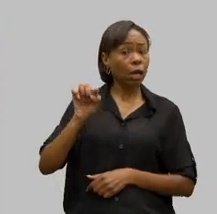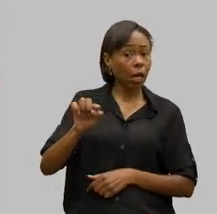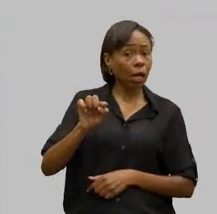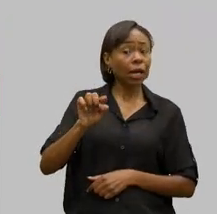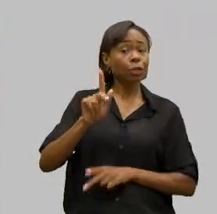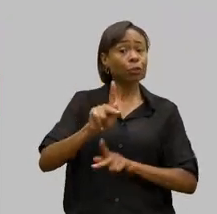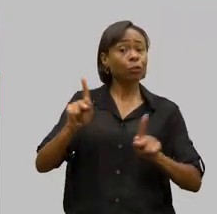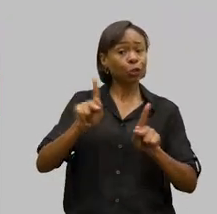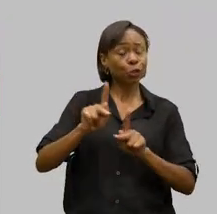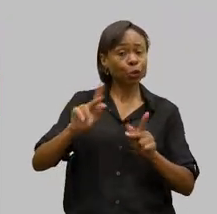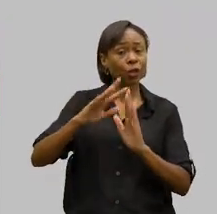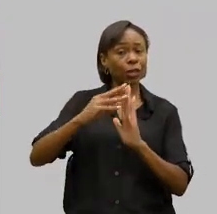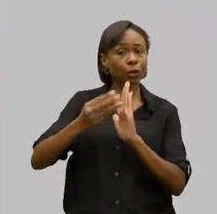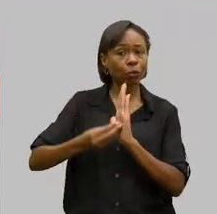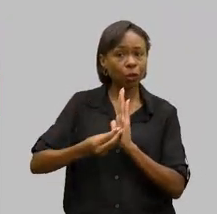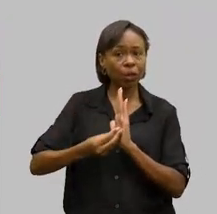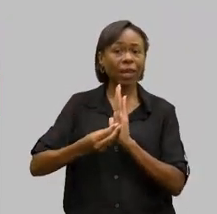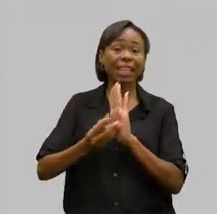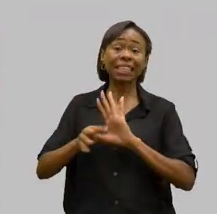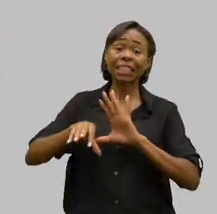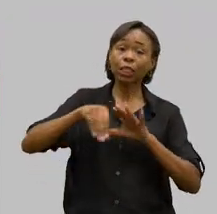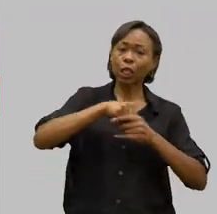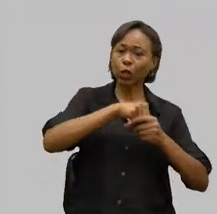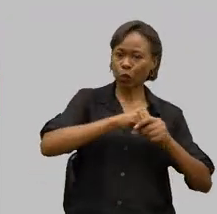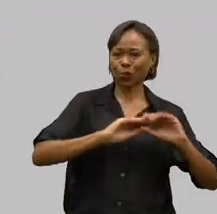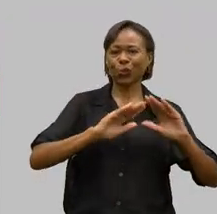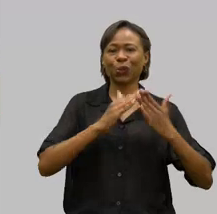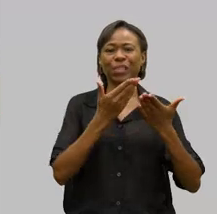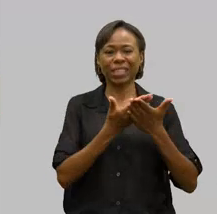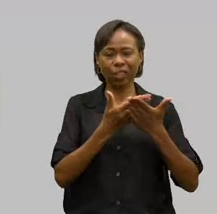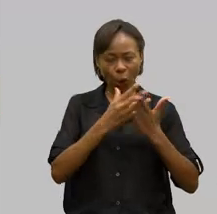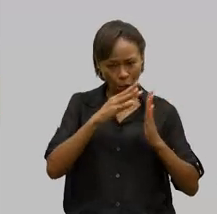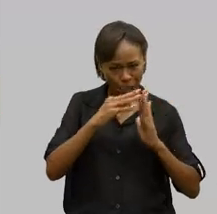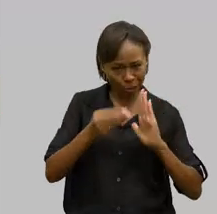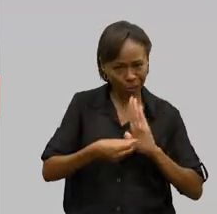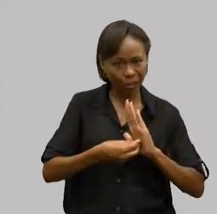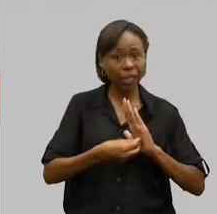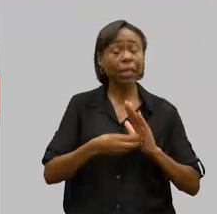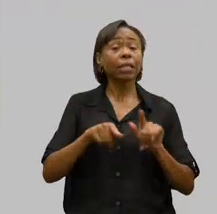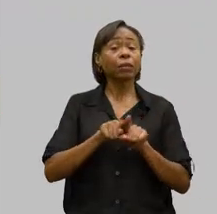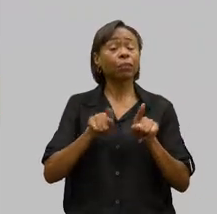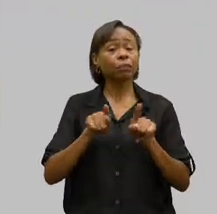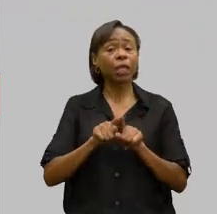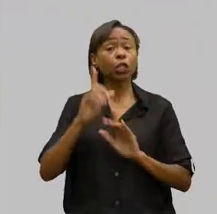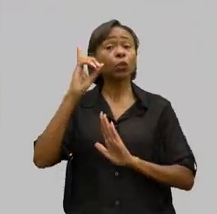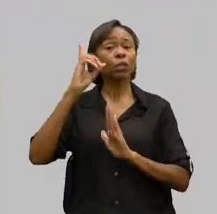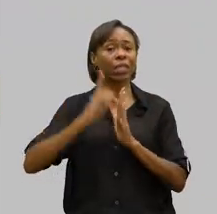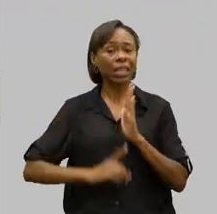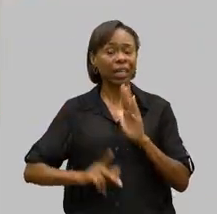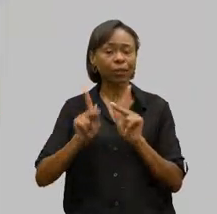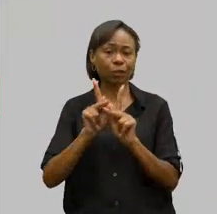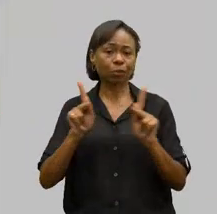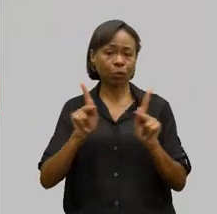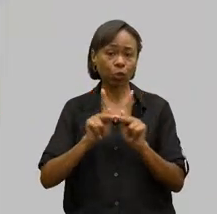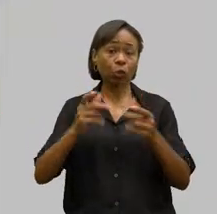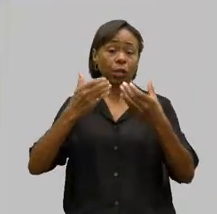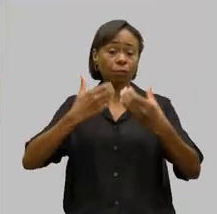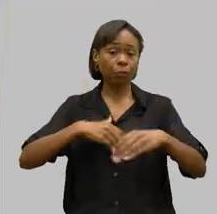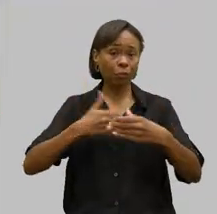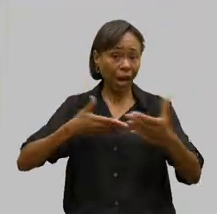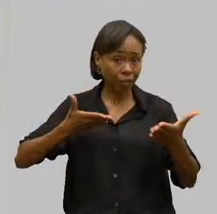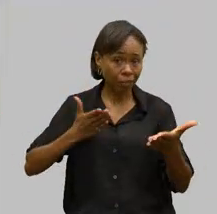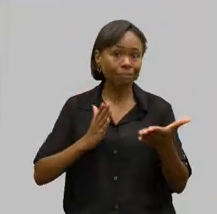escolas quilombolas, na garantia do direito de professores quilombolas aprovados em concursos públicos